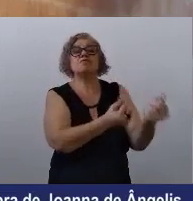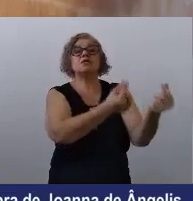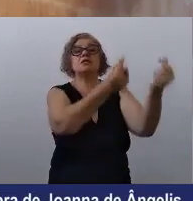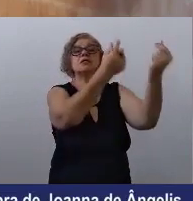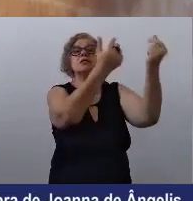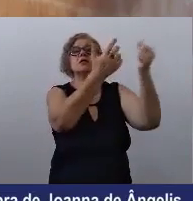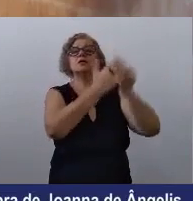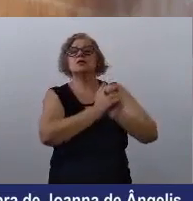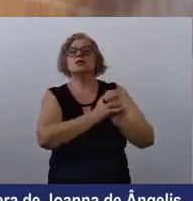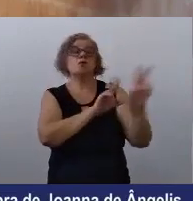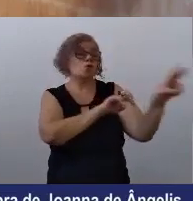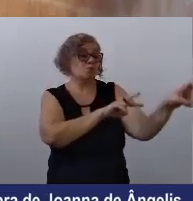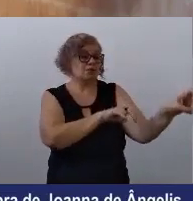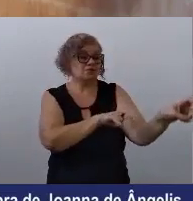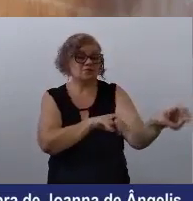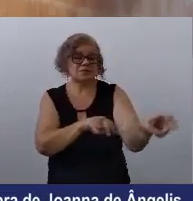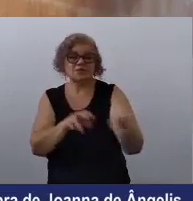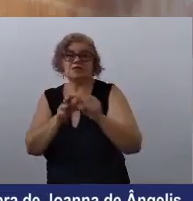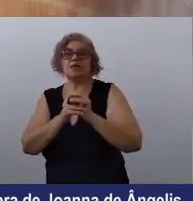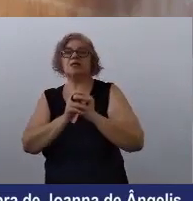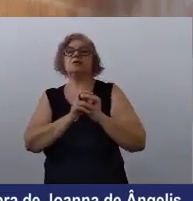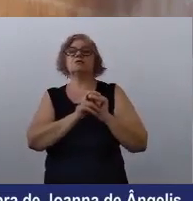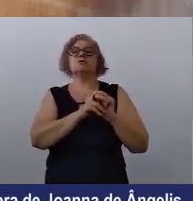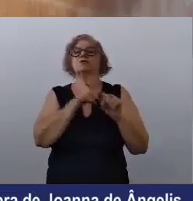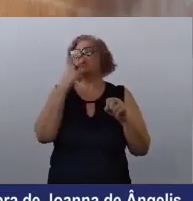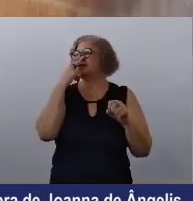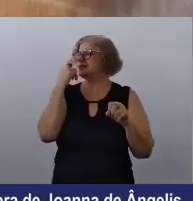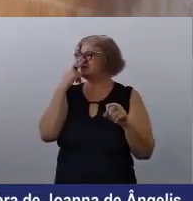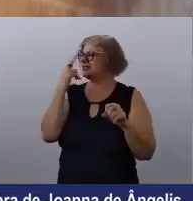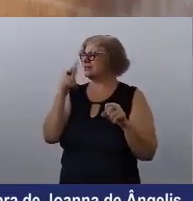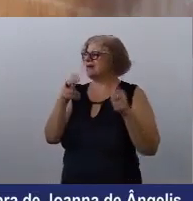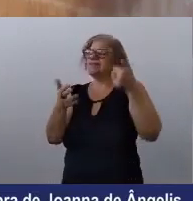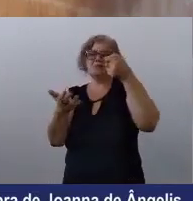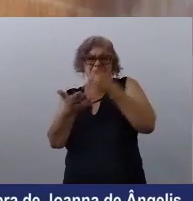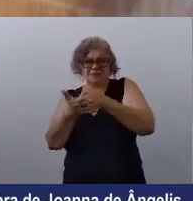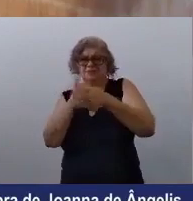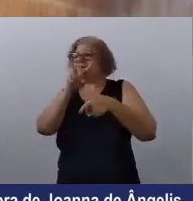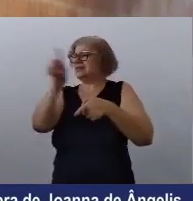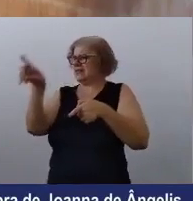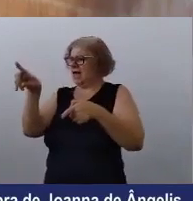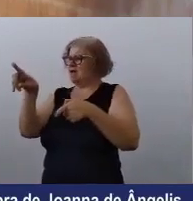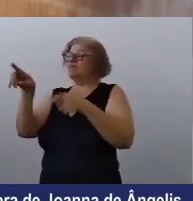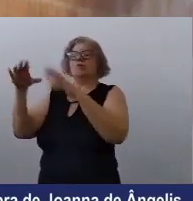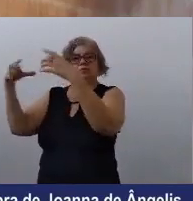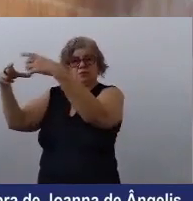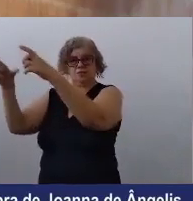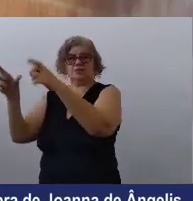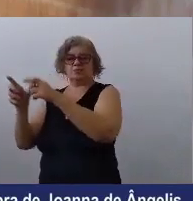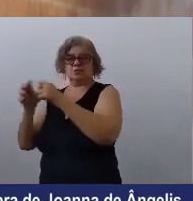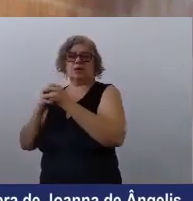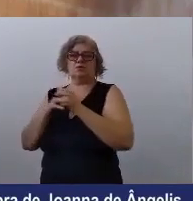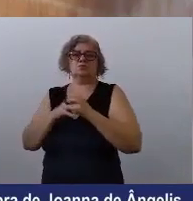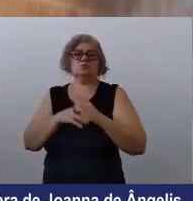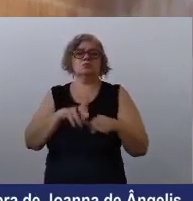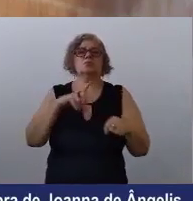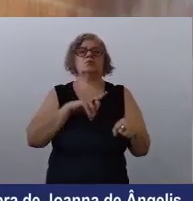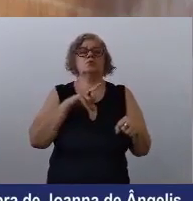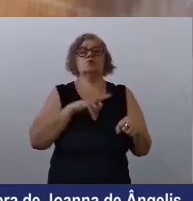comerciantes, que se achavam meio donos dos conventos. E todas as filhas